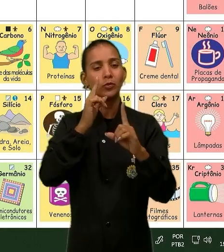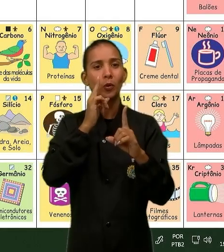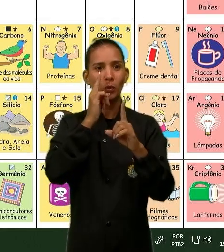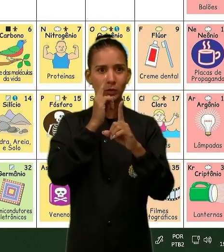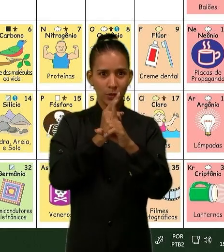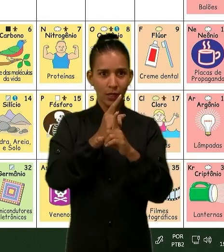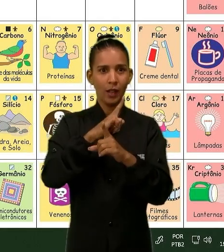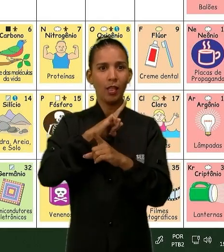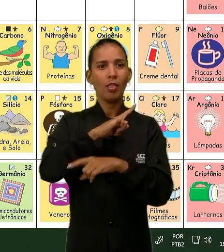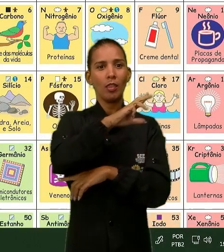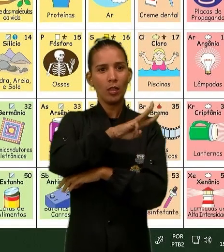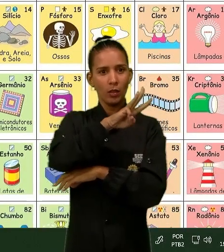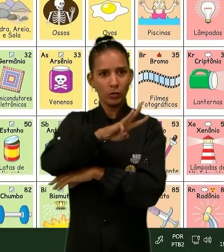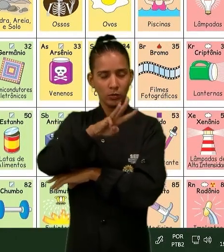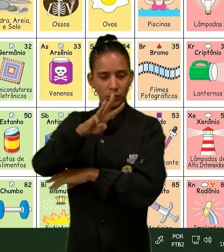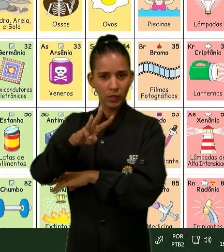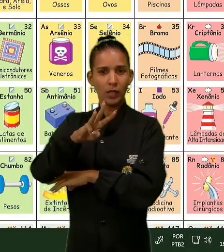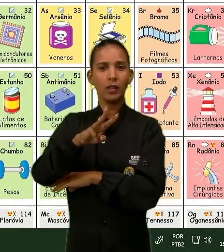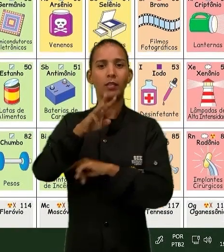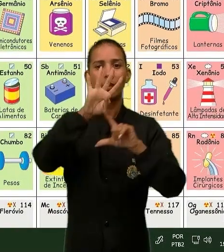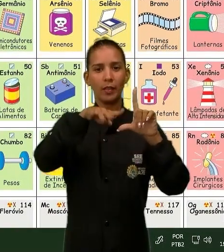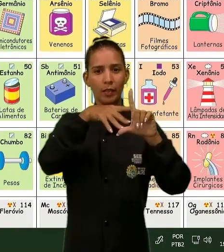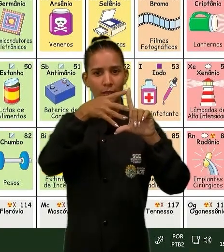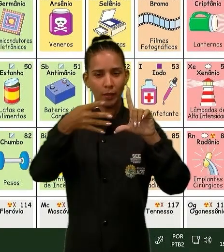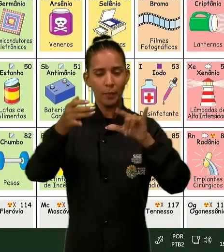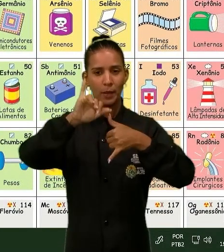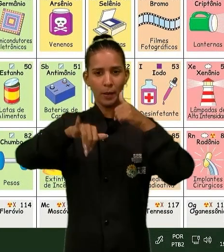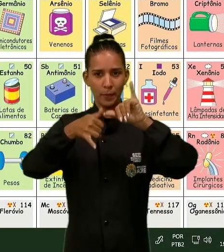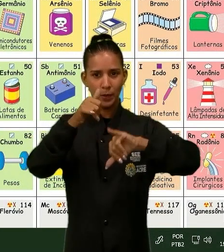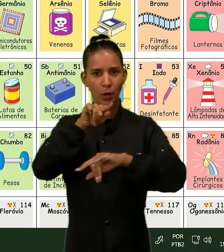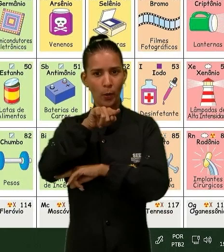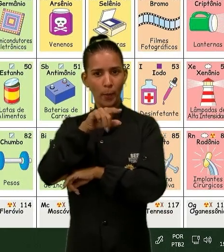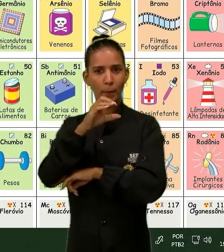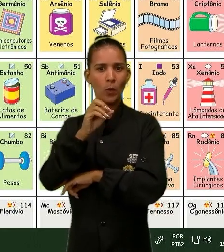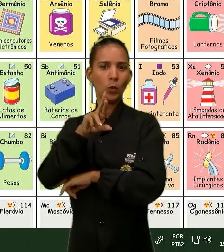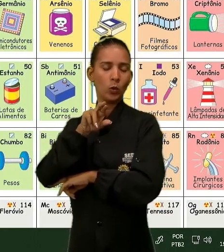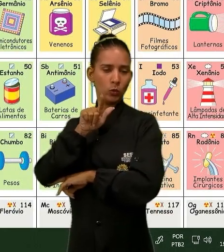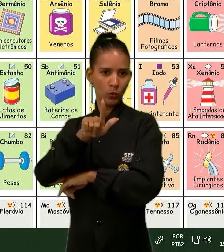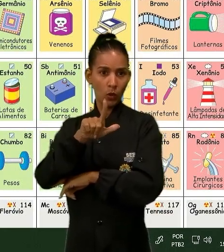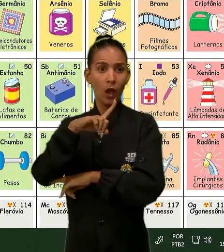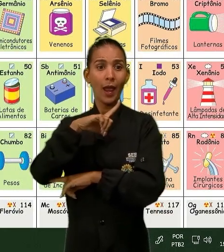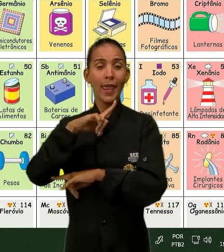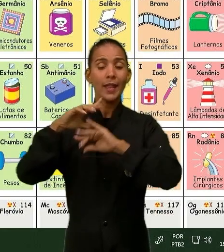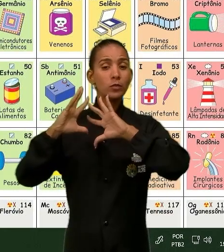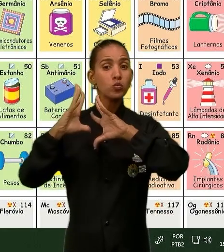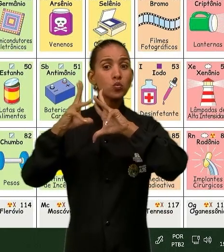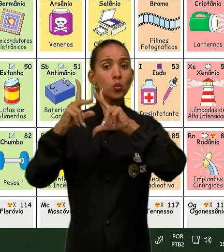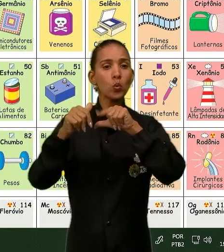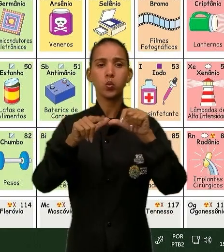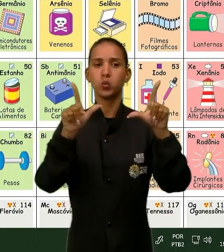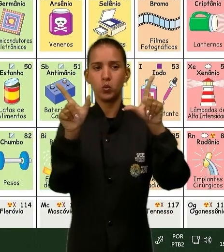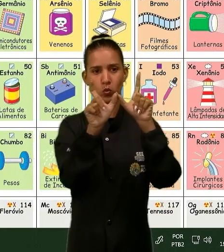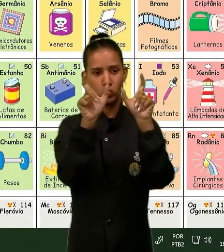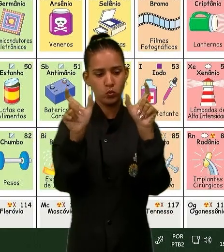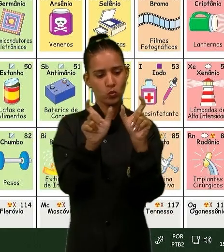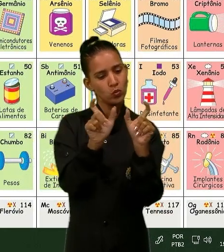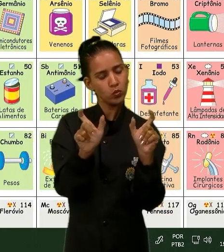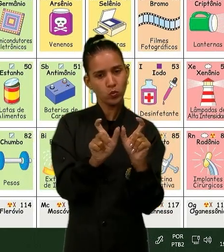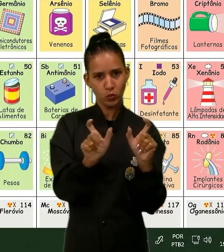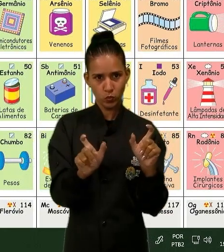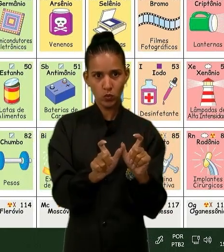tabelaperiodica.org. E aqui, ó, a gente vai ter todos os elementos da tabela e as suas